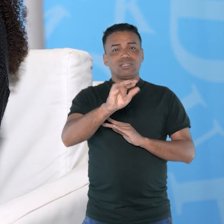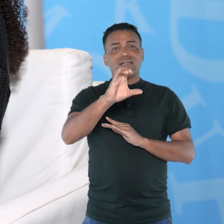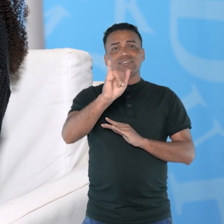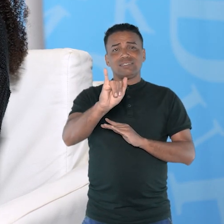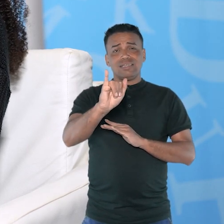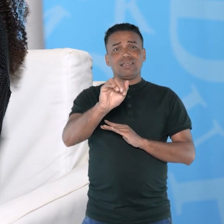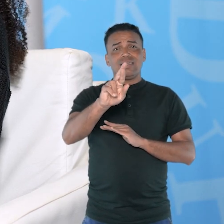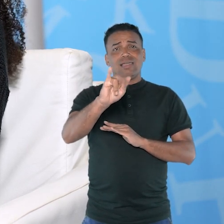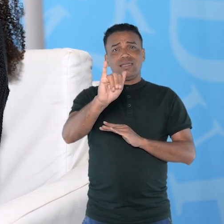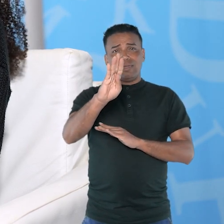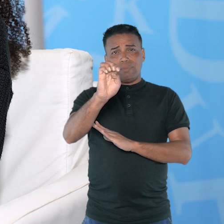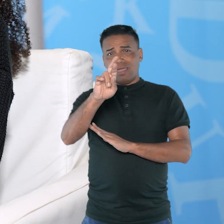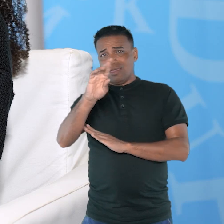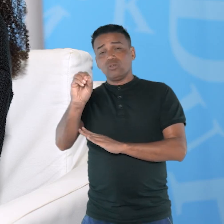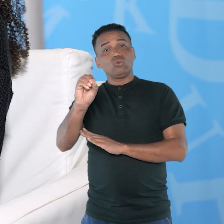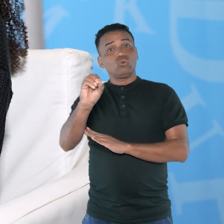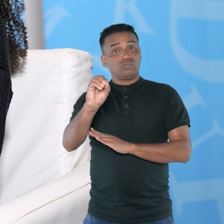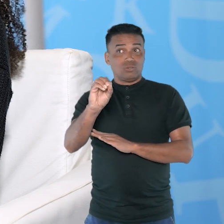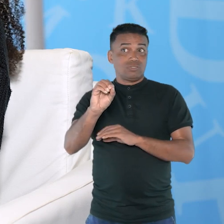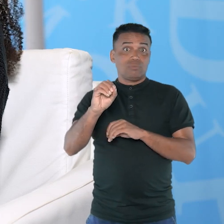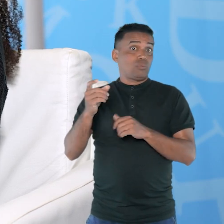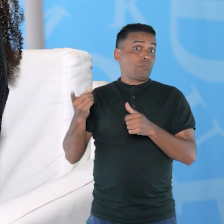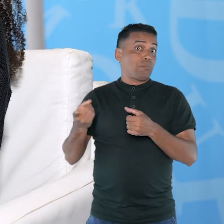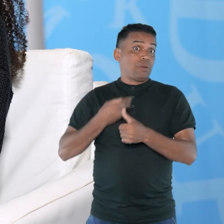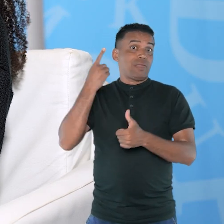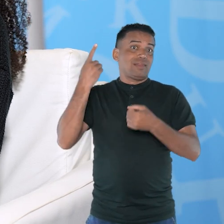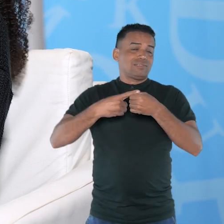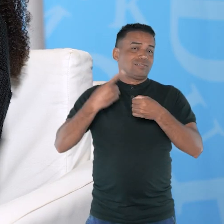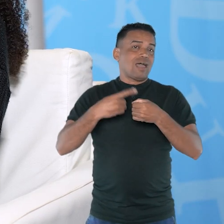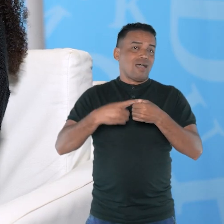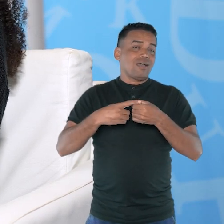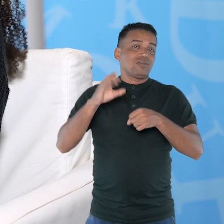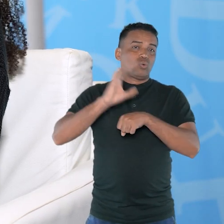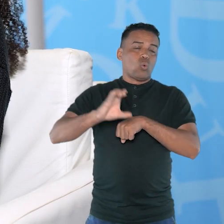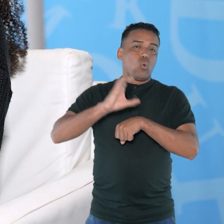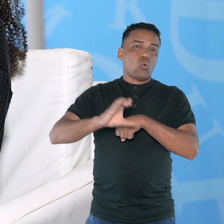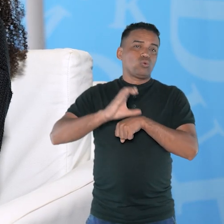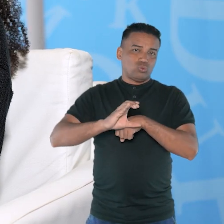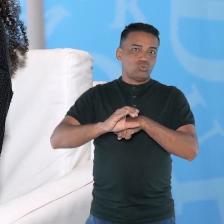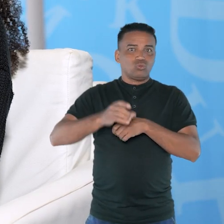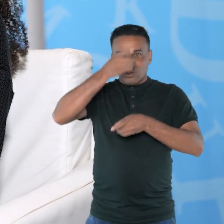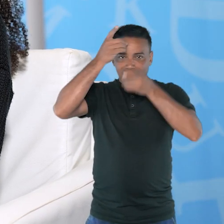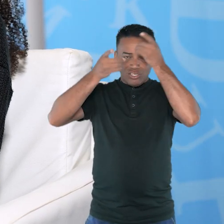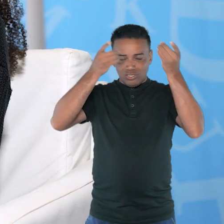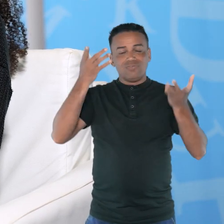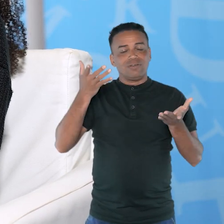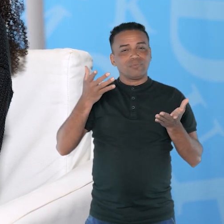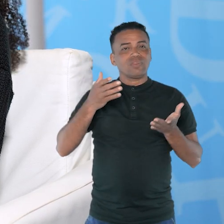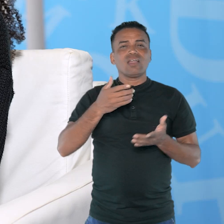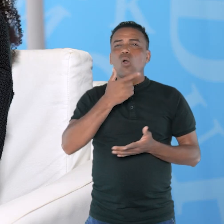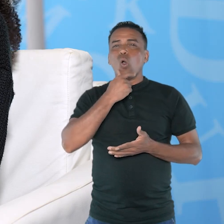primeira universidade que teve um curso de escrita criativa no país, que foi feita pelo escritor Ciro dos Anjos, nos anos 70. Então,